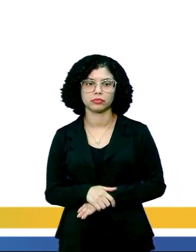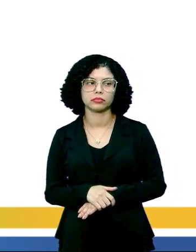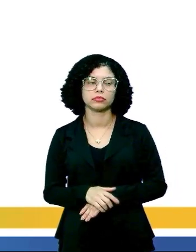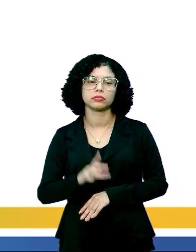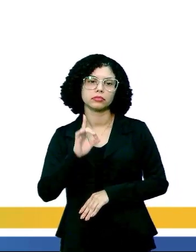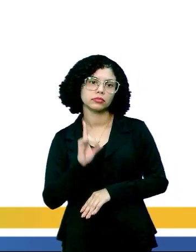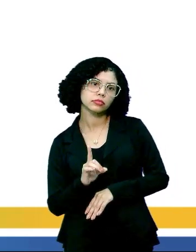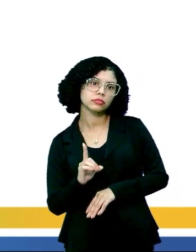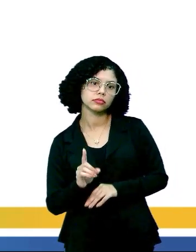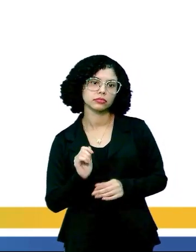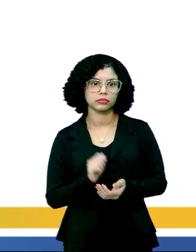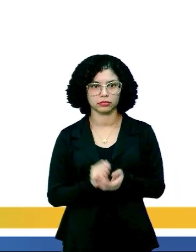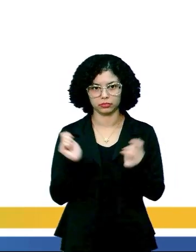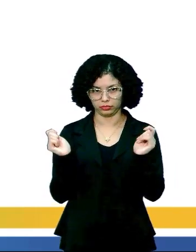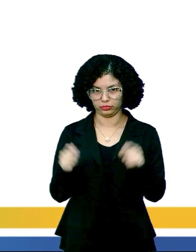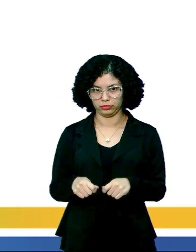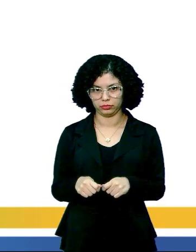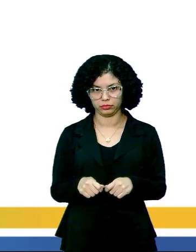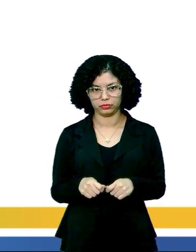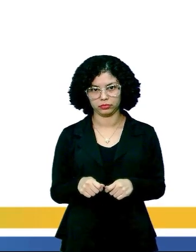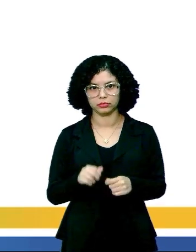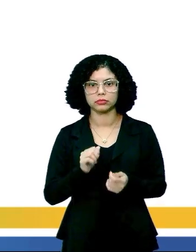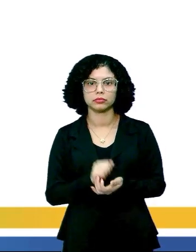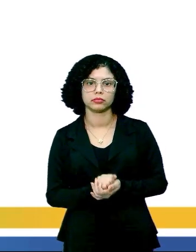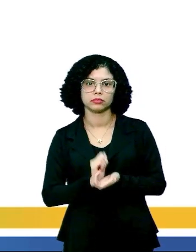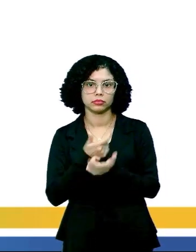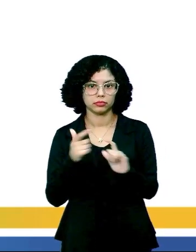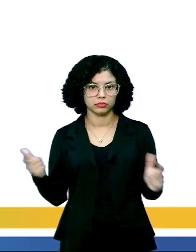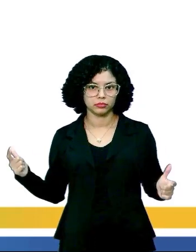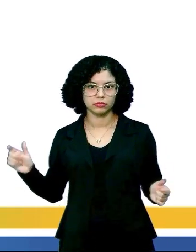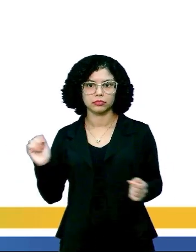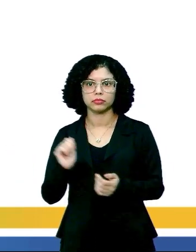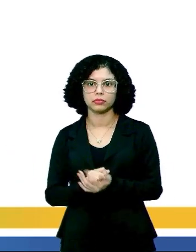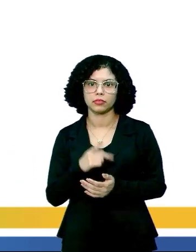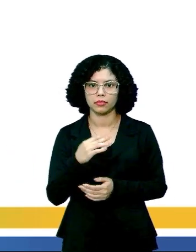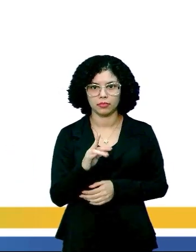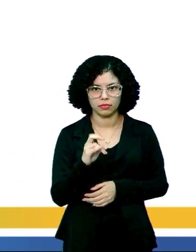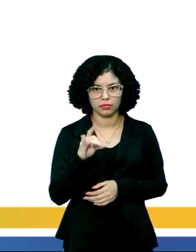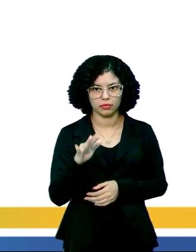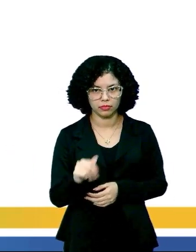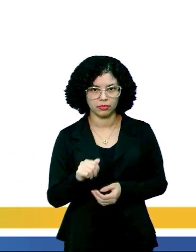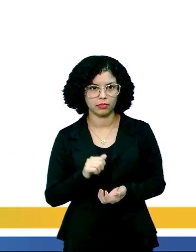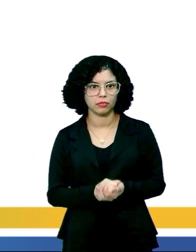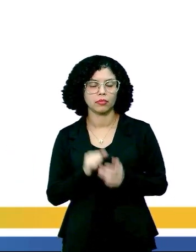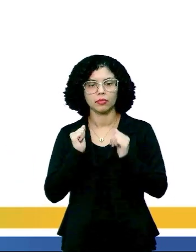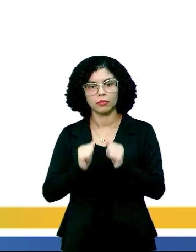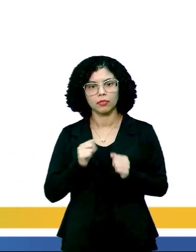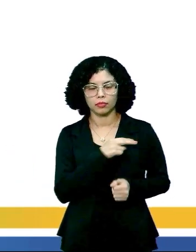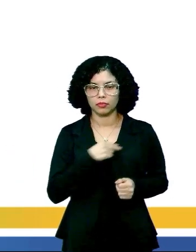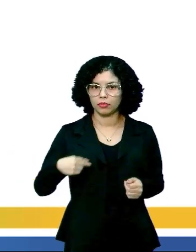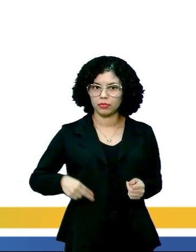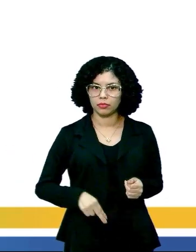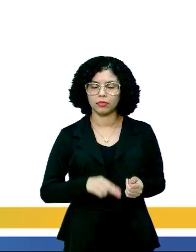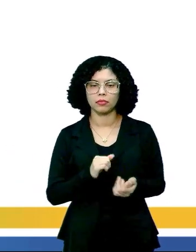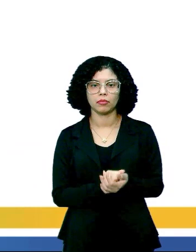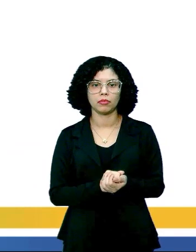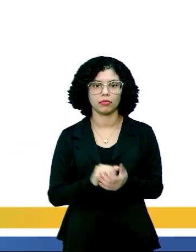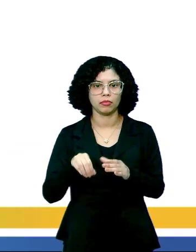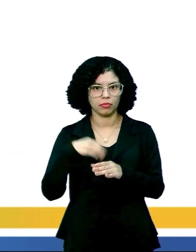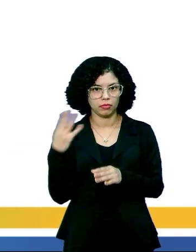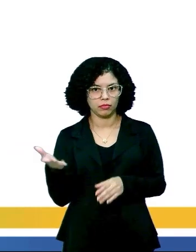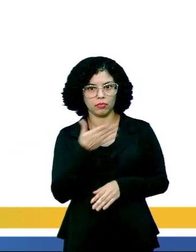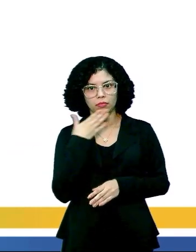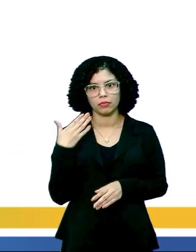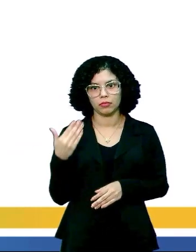país. Letra D, possibilita um maior trânsito entre províncias e permite aos chineses